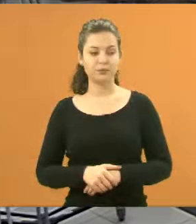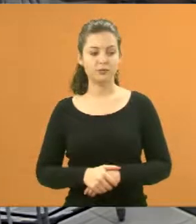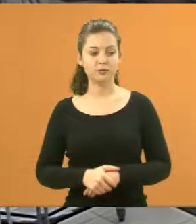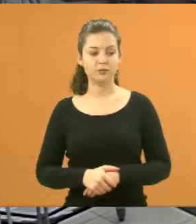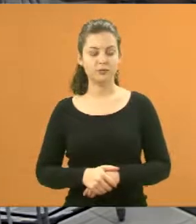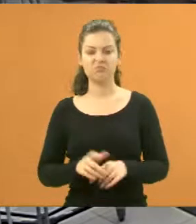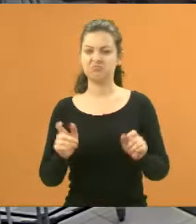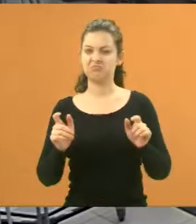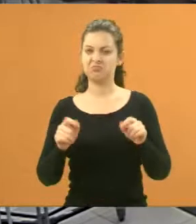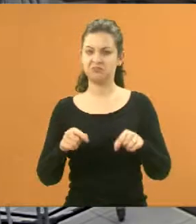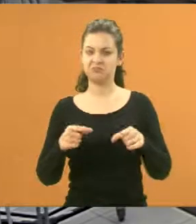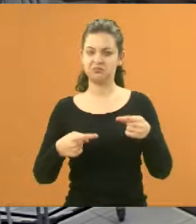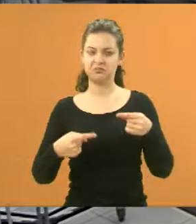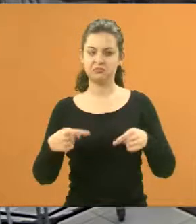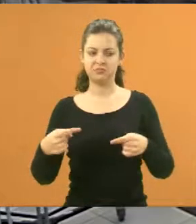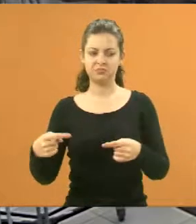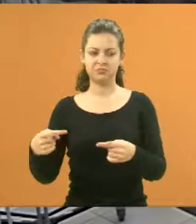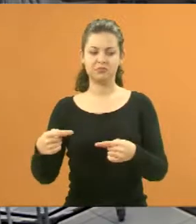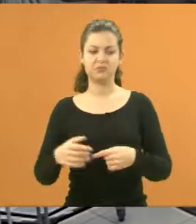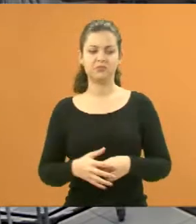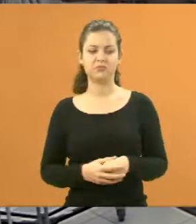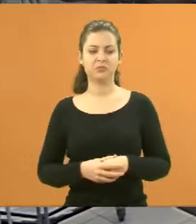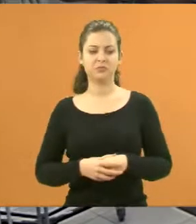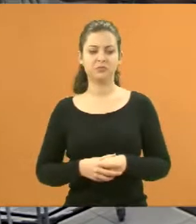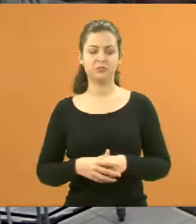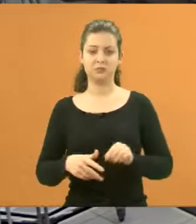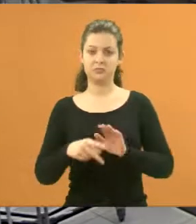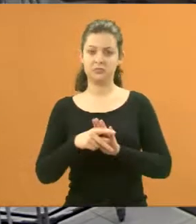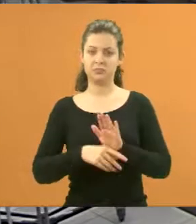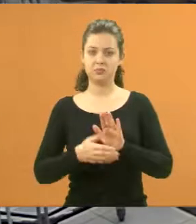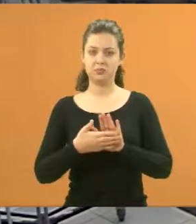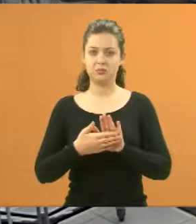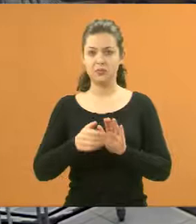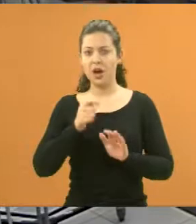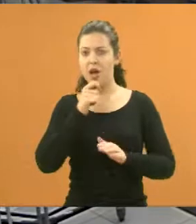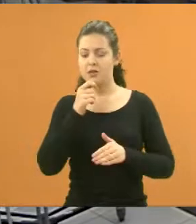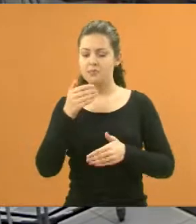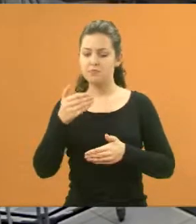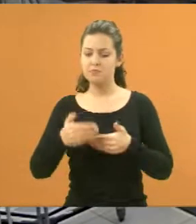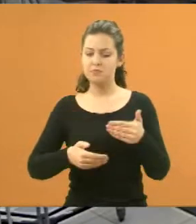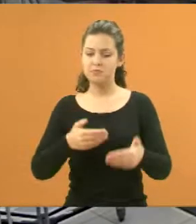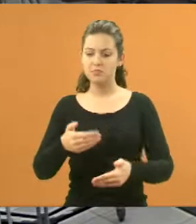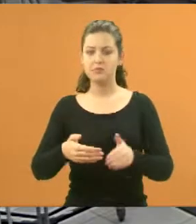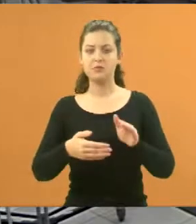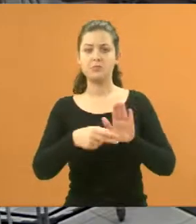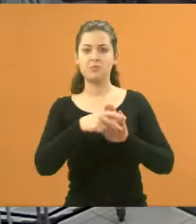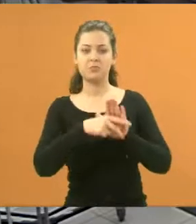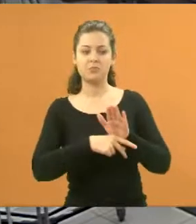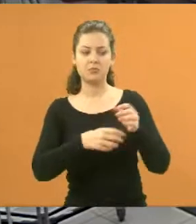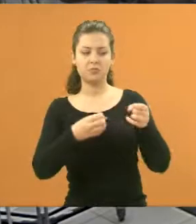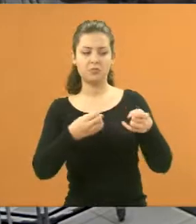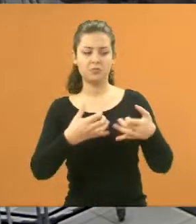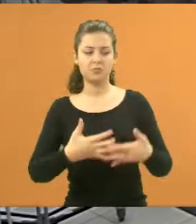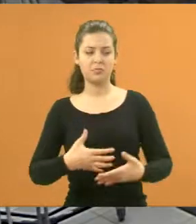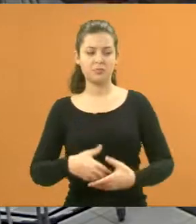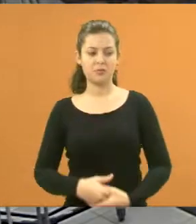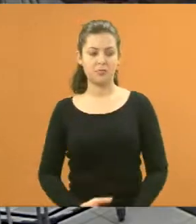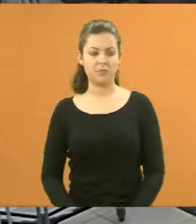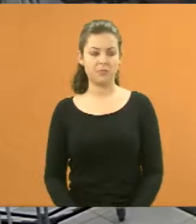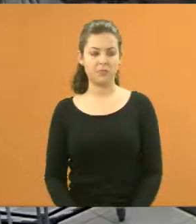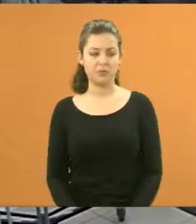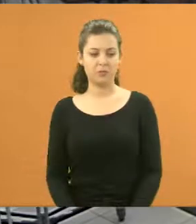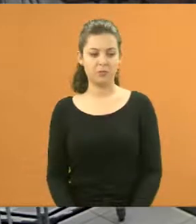Eu acho que dá para a gente ir debatendo o projeto enquanto isso, né? Então, vamos à apresentação do projeto.